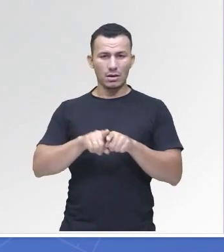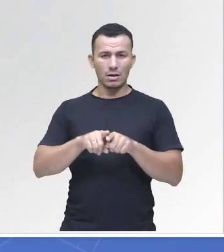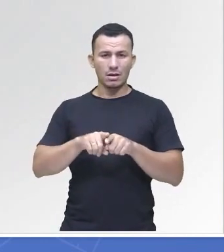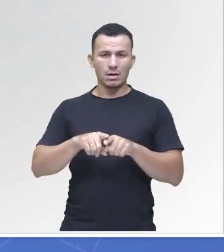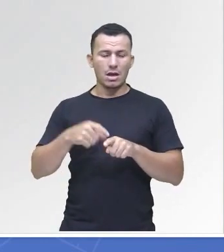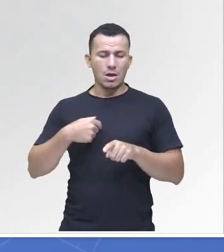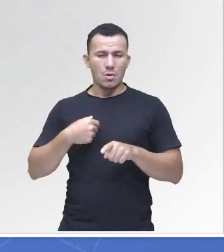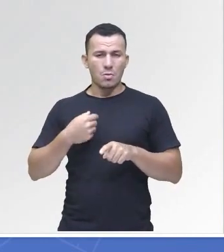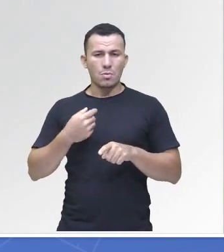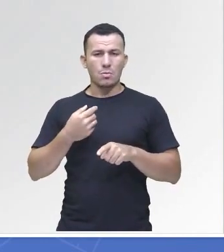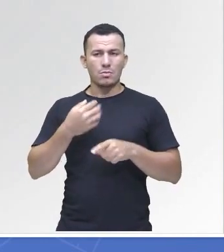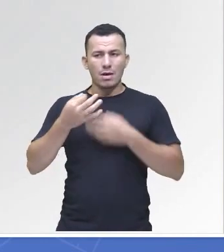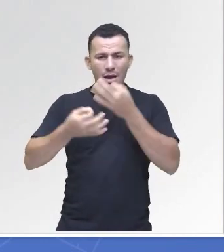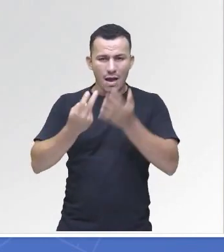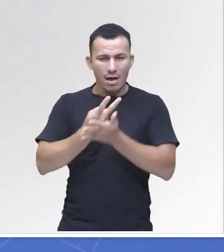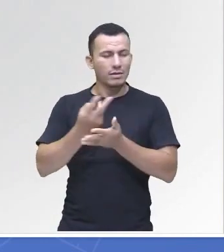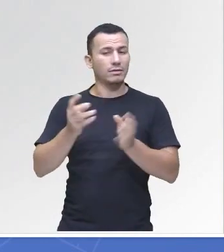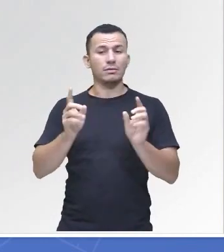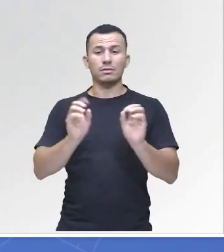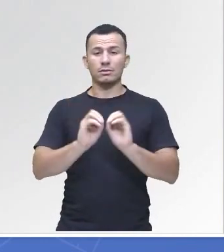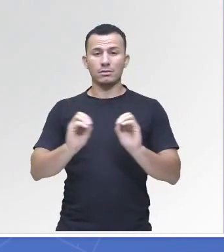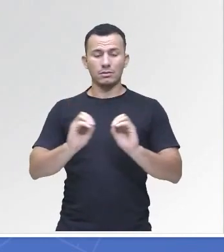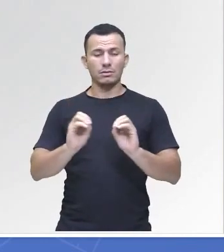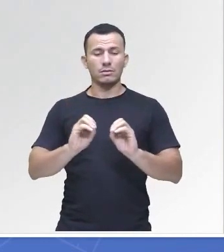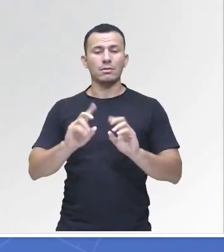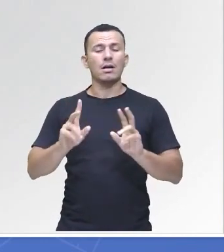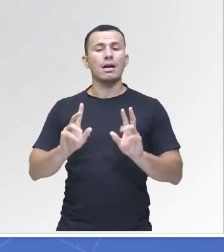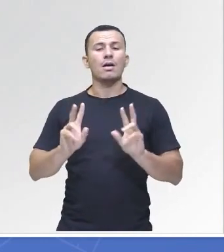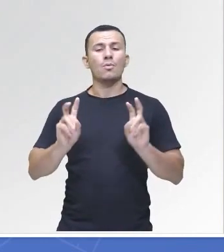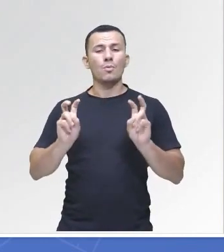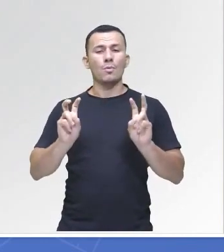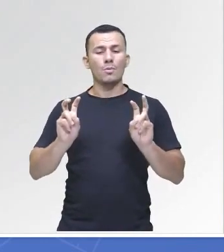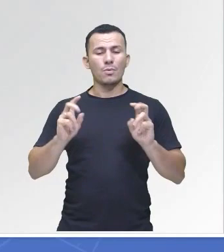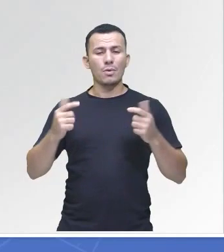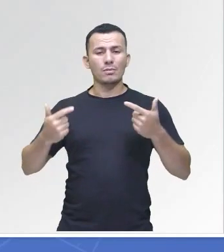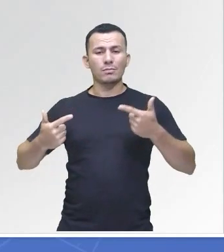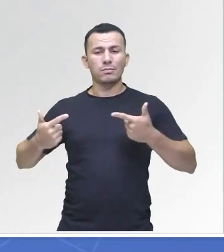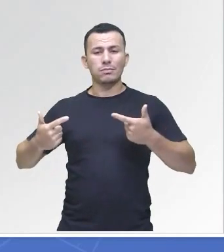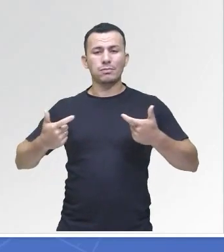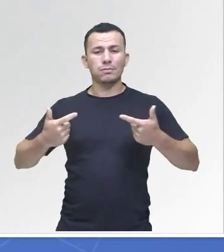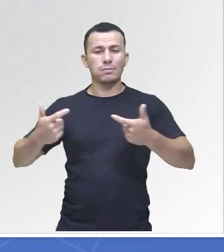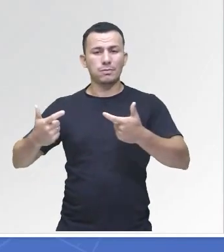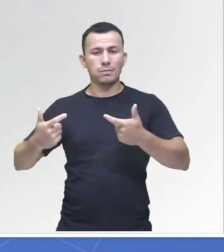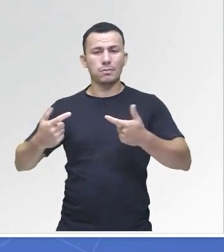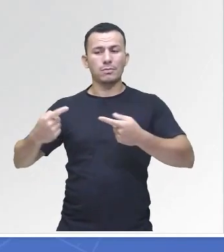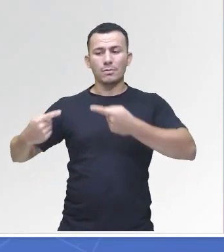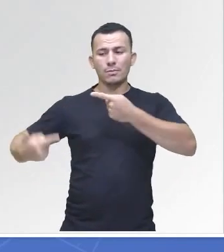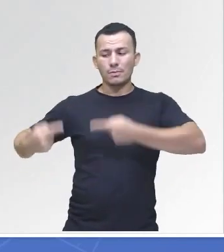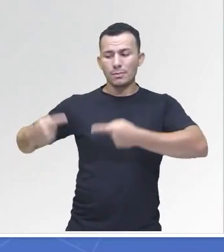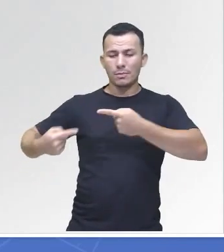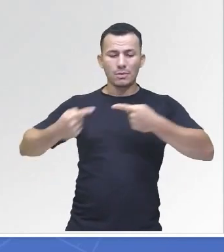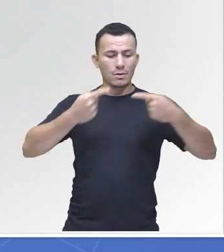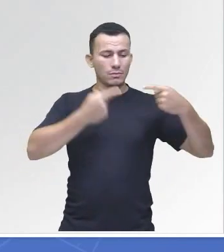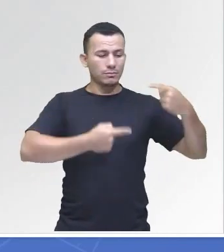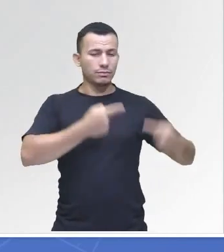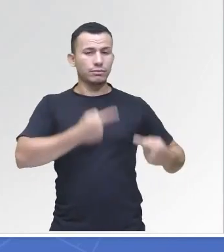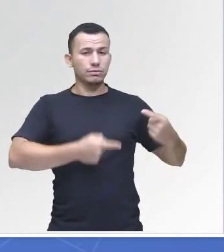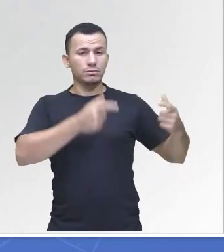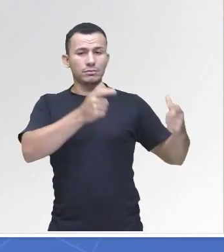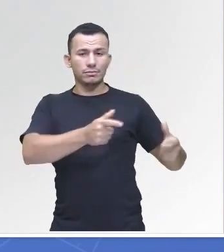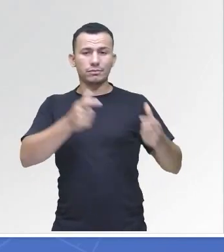relação a isso, essa questão das disputas territoriais. É claro que existem